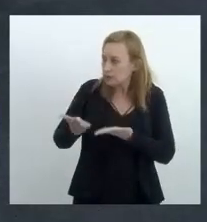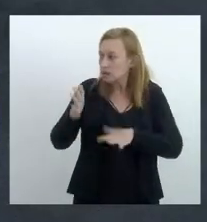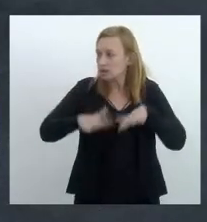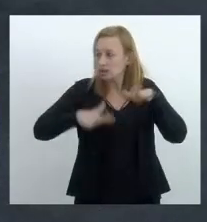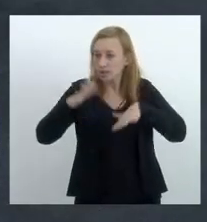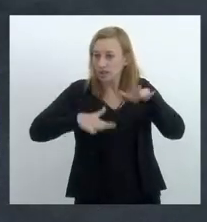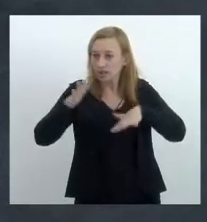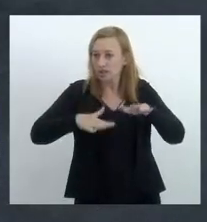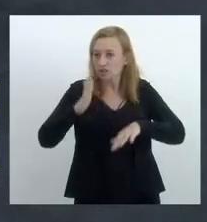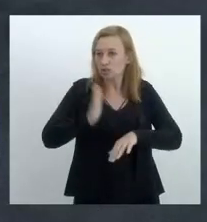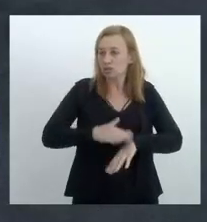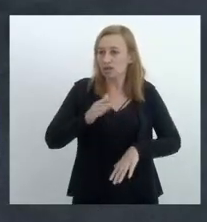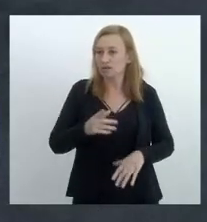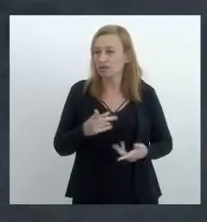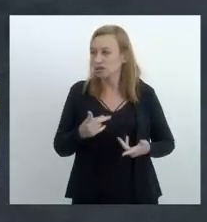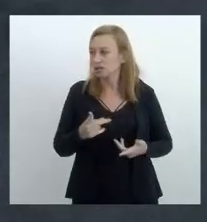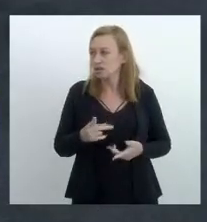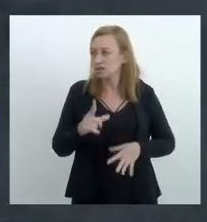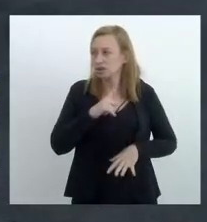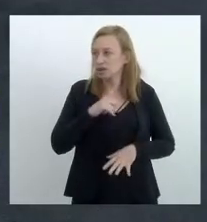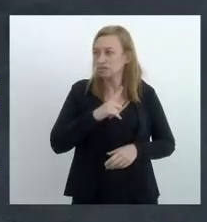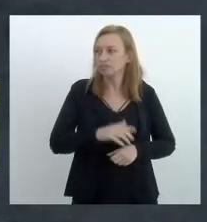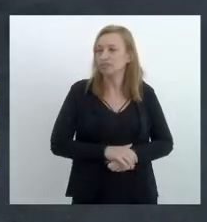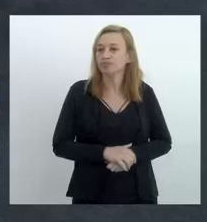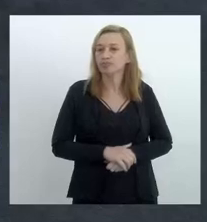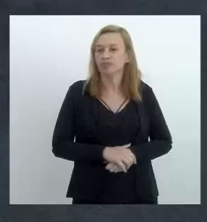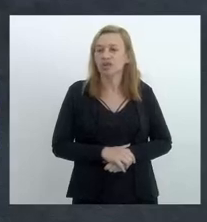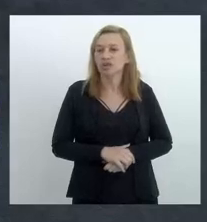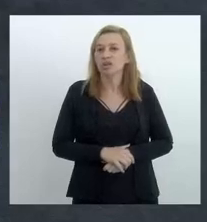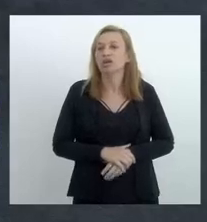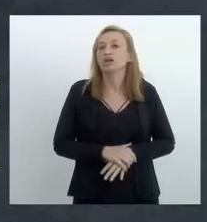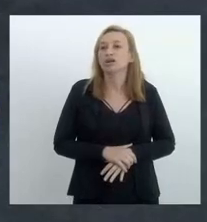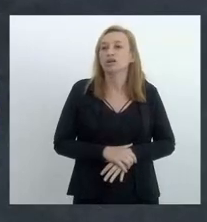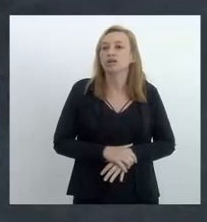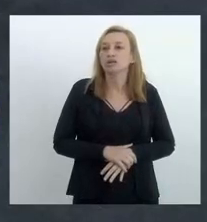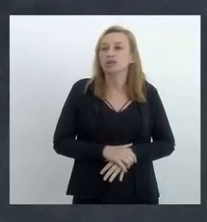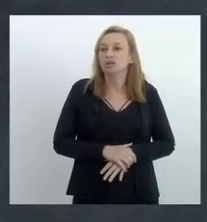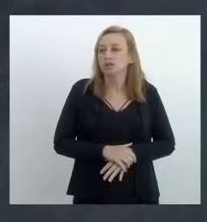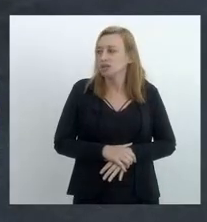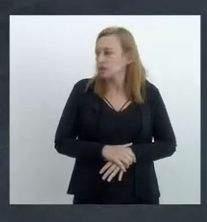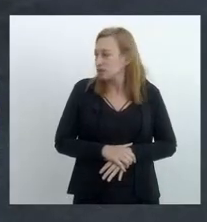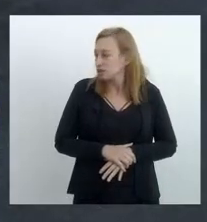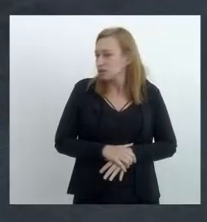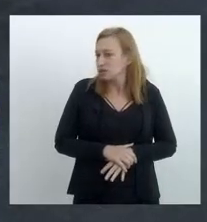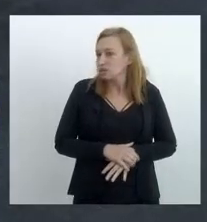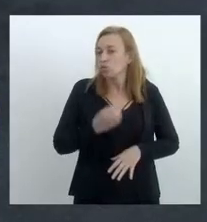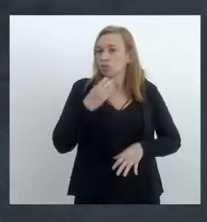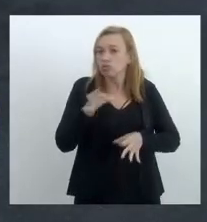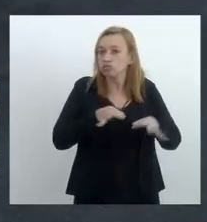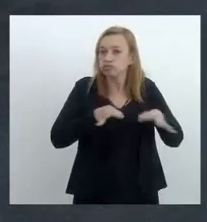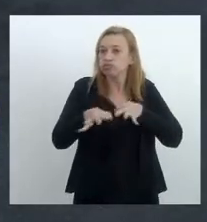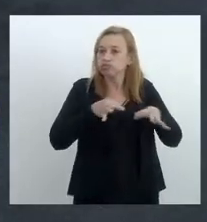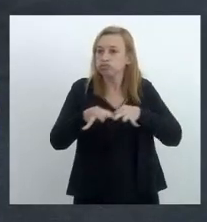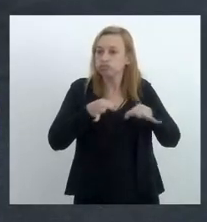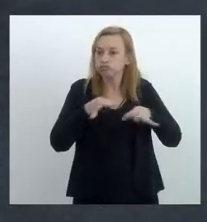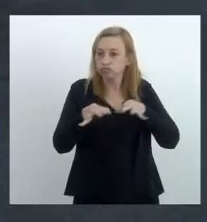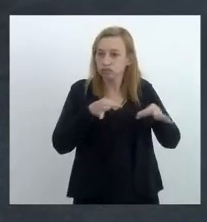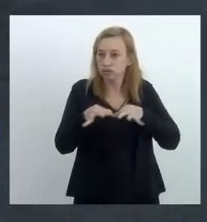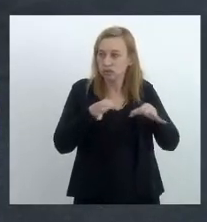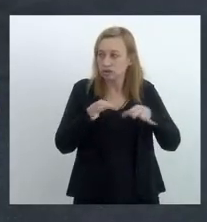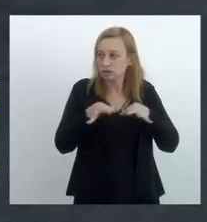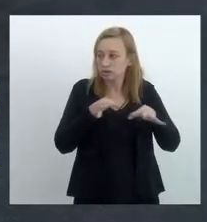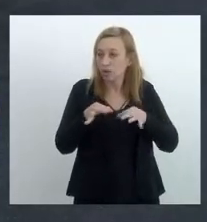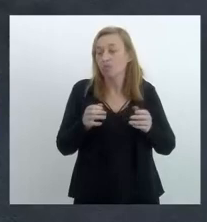mais solvente que existe, que é a União. O que faz os juros cair é a confiabilidade, que vem através de bom planejamento e estabilidade, que